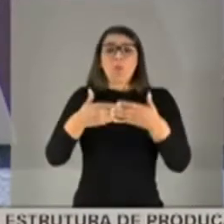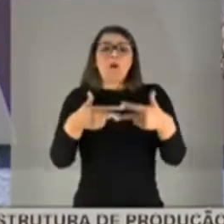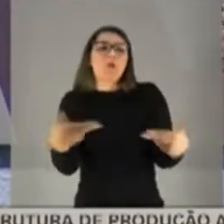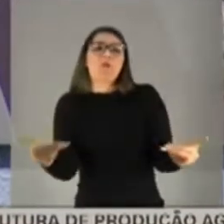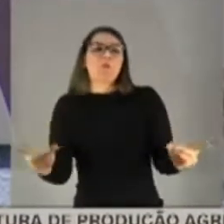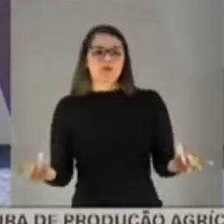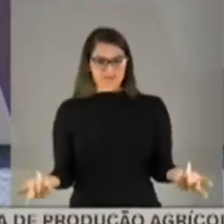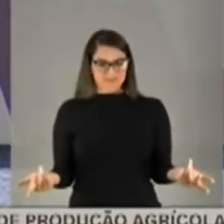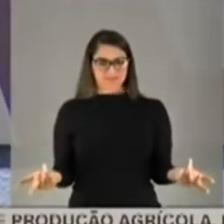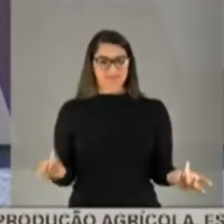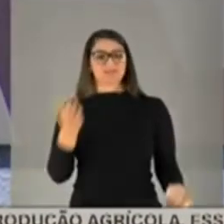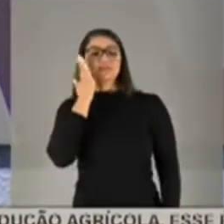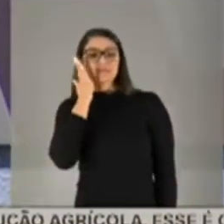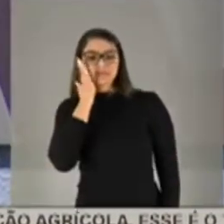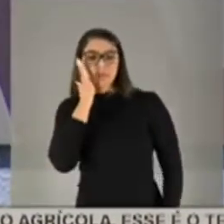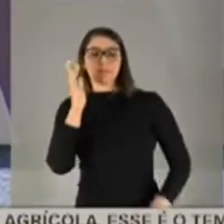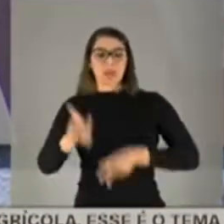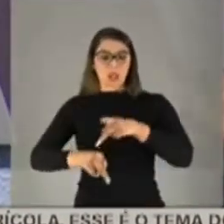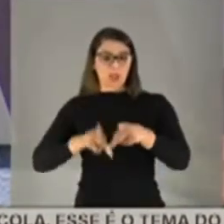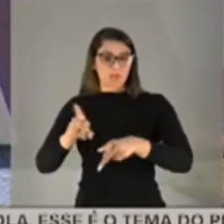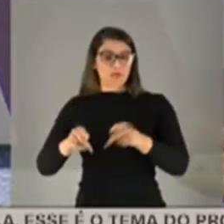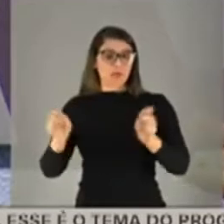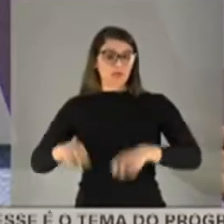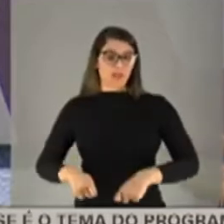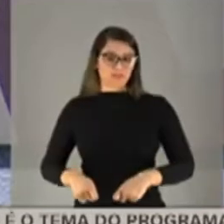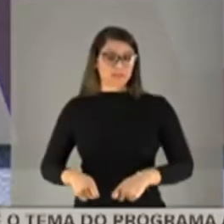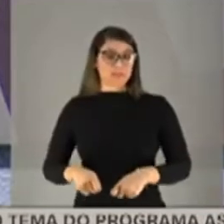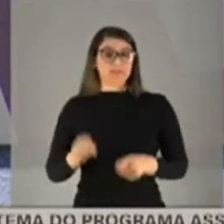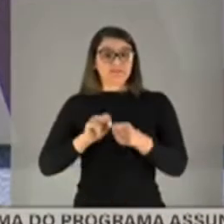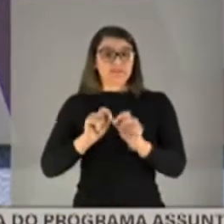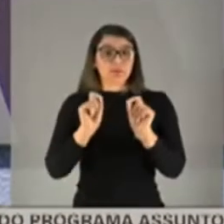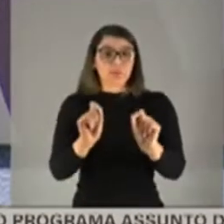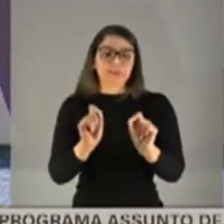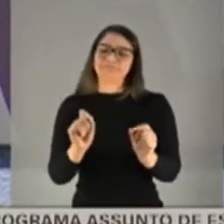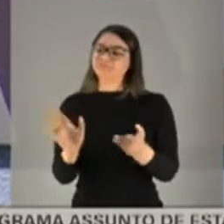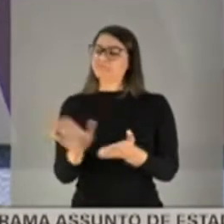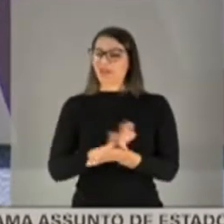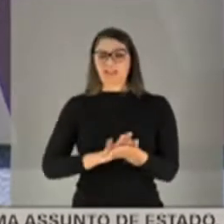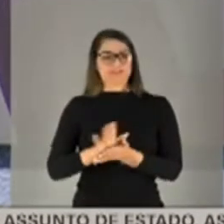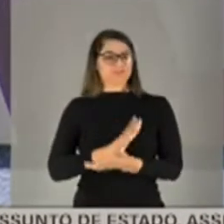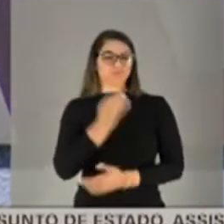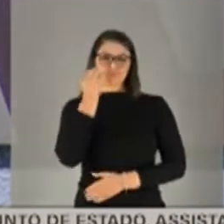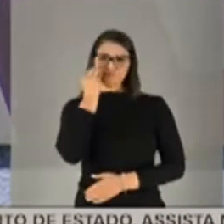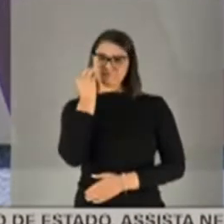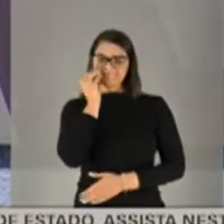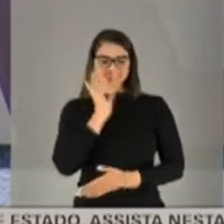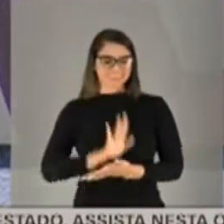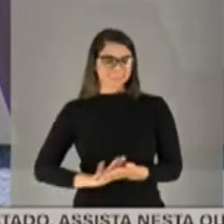Brasil. Não é? Então, já sabíamos que essas populações estavam vulneráveis e nada foi feito. 15 segundos. Nem o teste. O próximo slide, por favor.